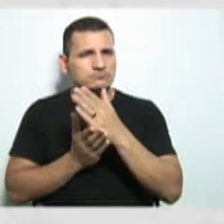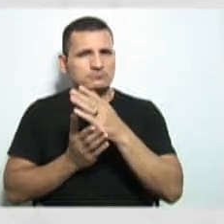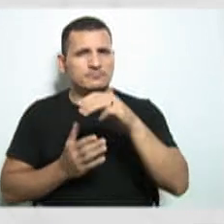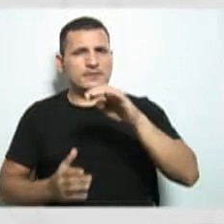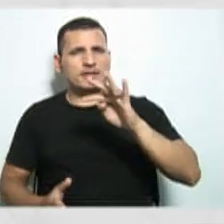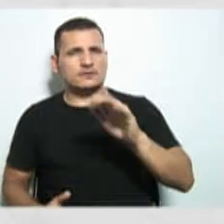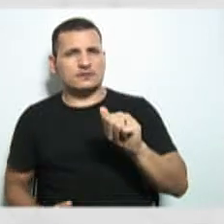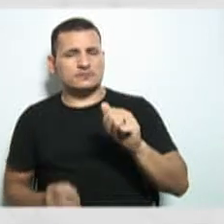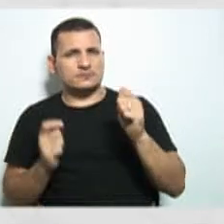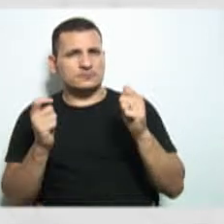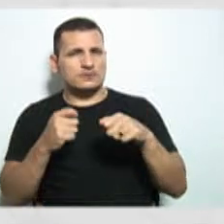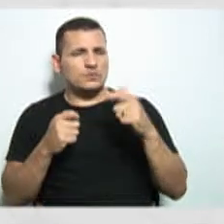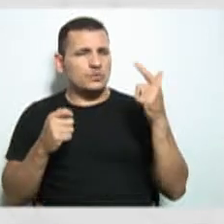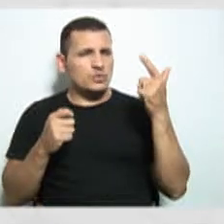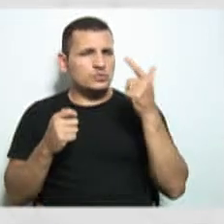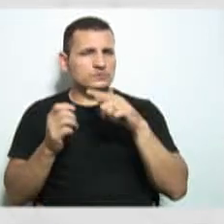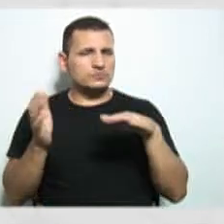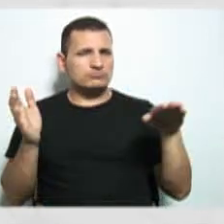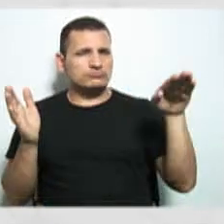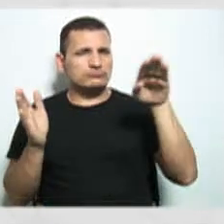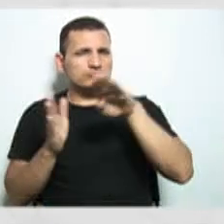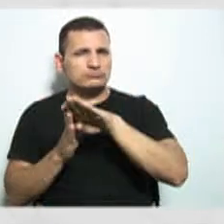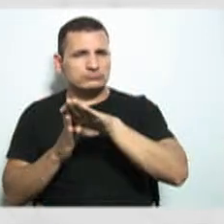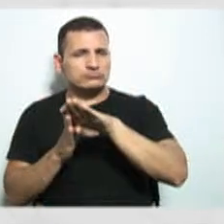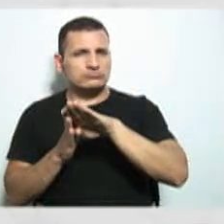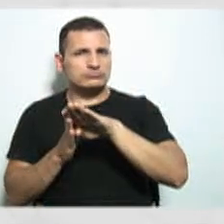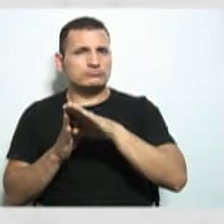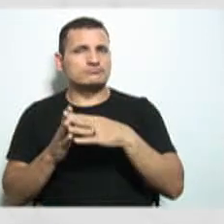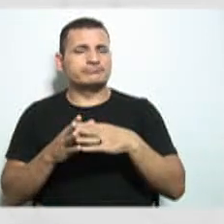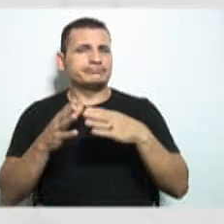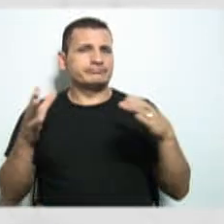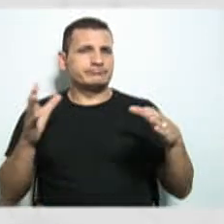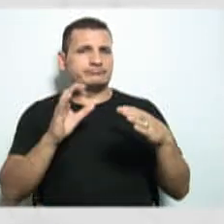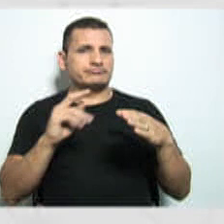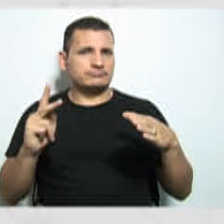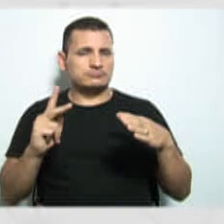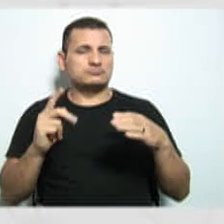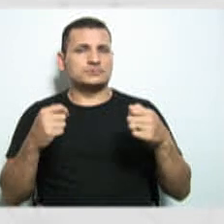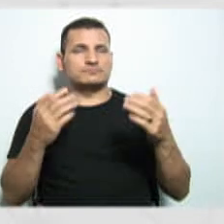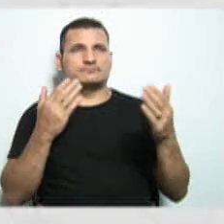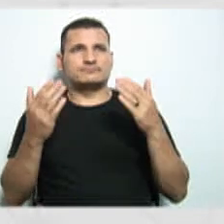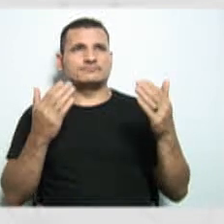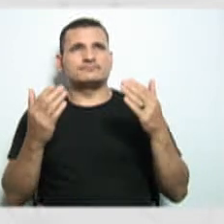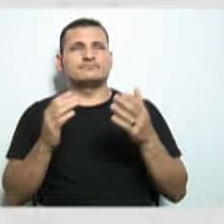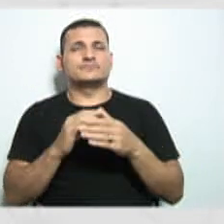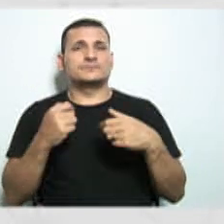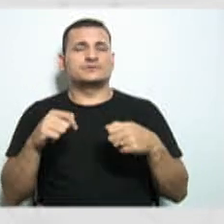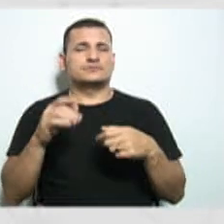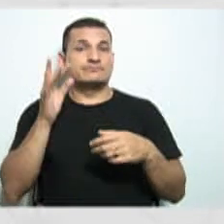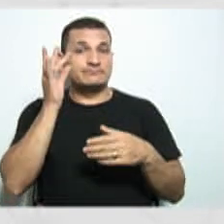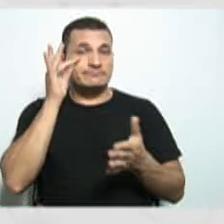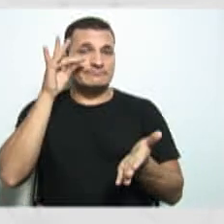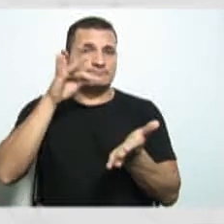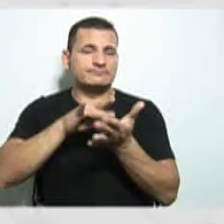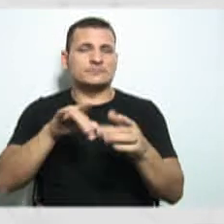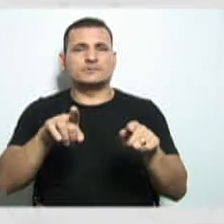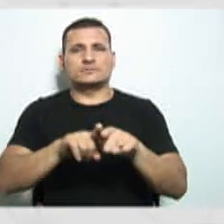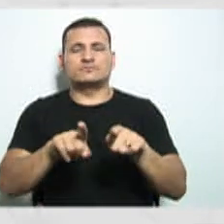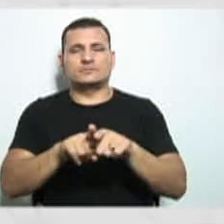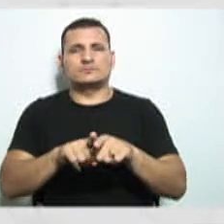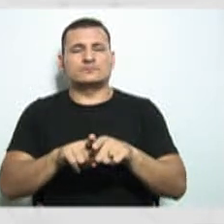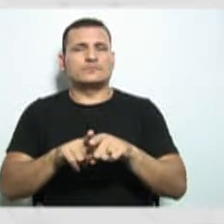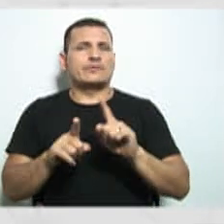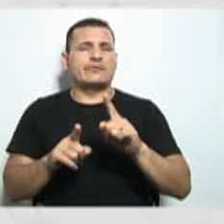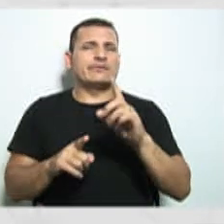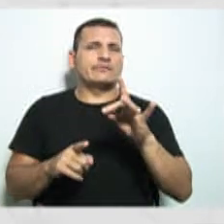eu consigo chegar nesse patamar? Você tem que analisar. Precisa ser realista também, né? Não adianta eu dizer que eu